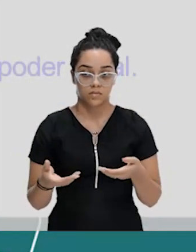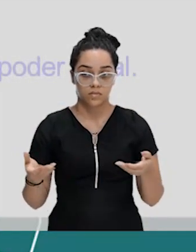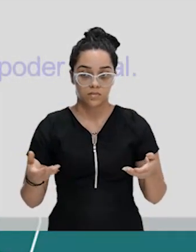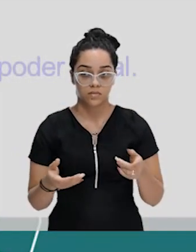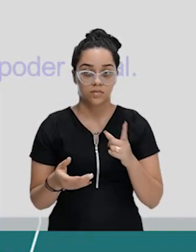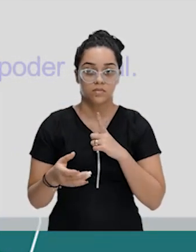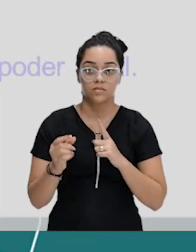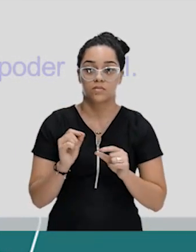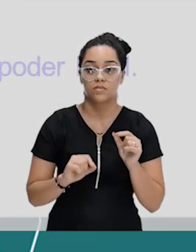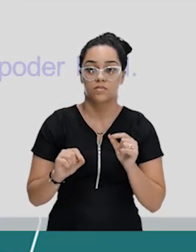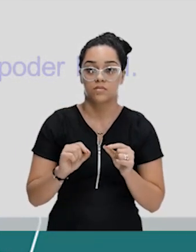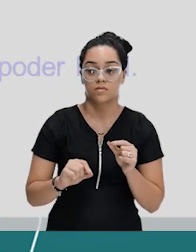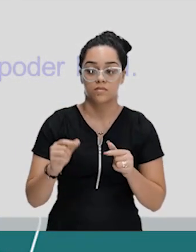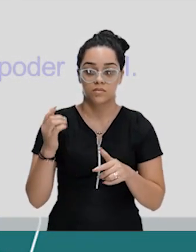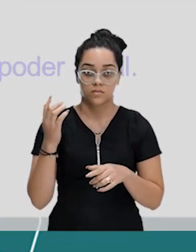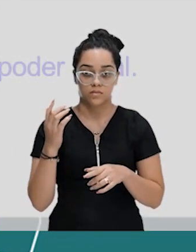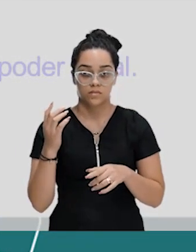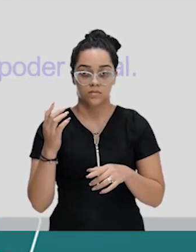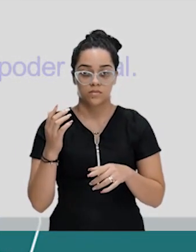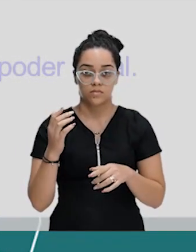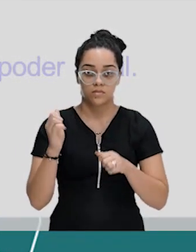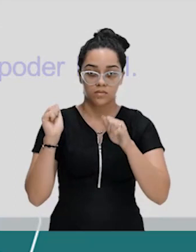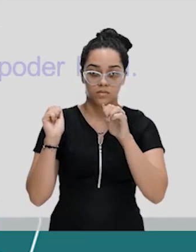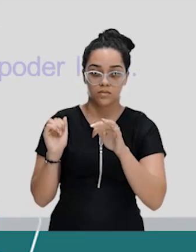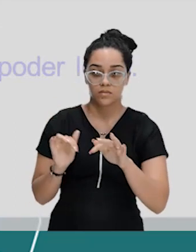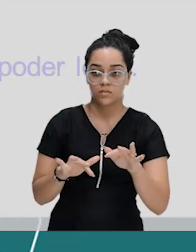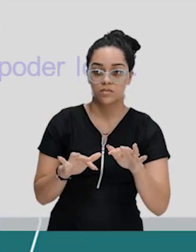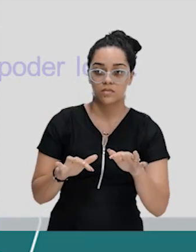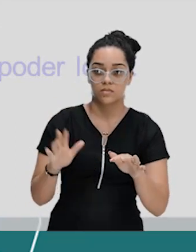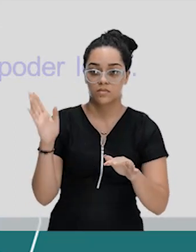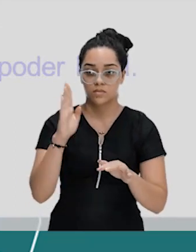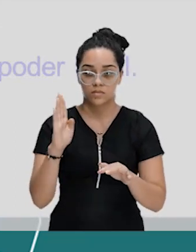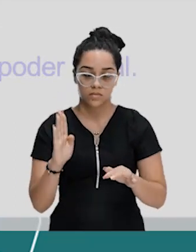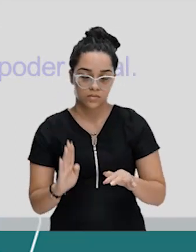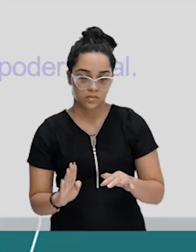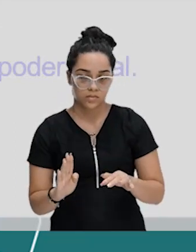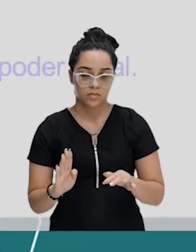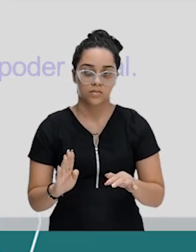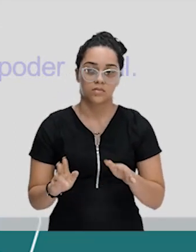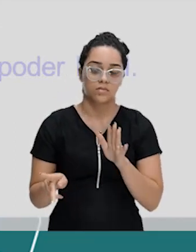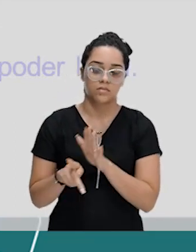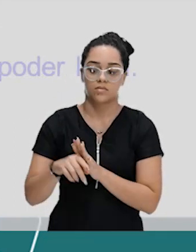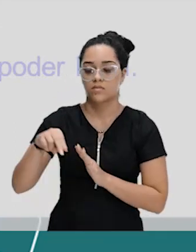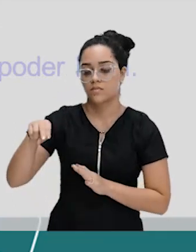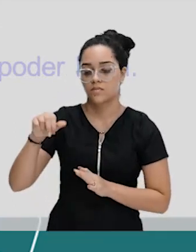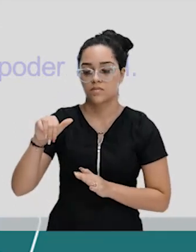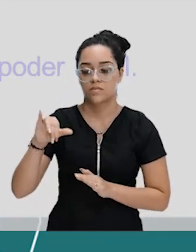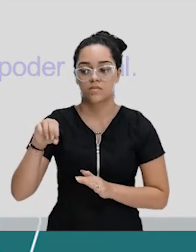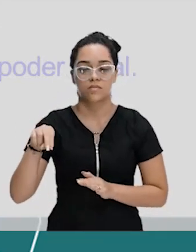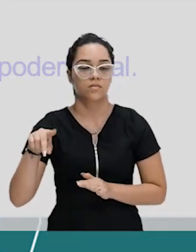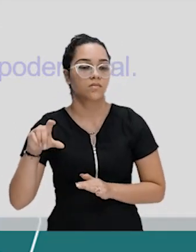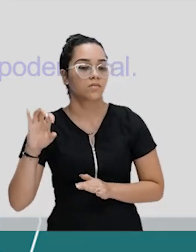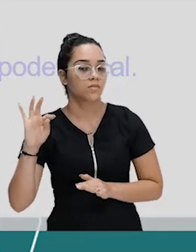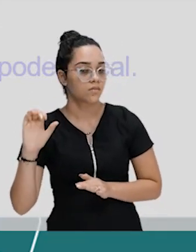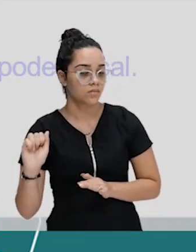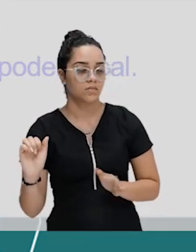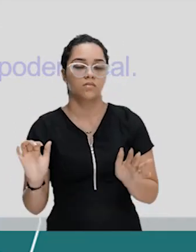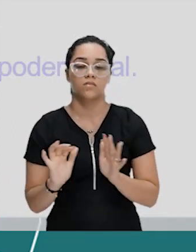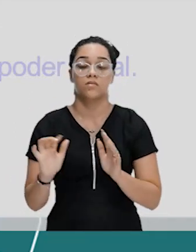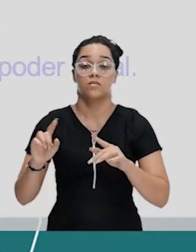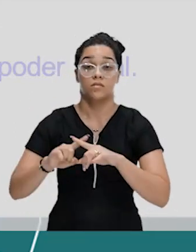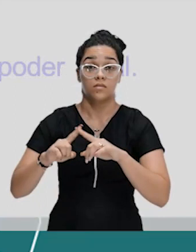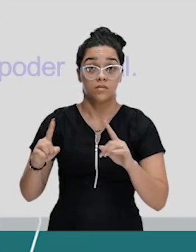ele terá um exército nacional, não é um exército nacionalista, patriótico, mas um